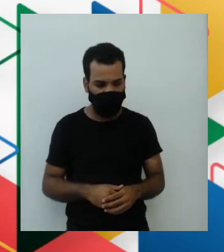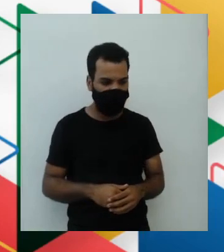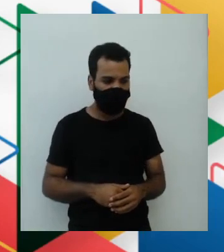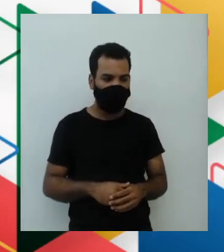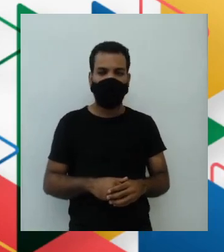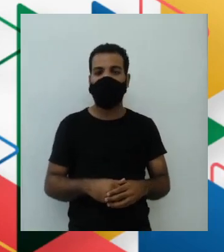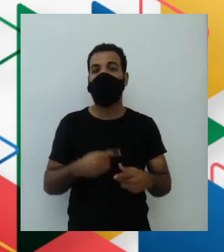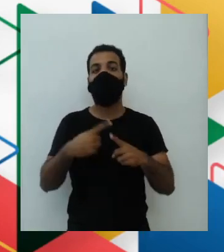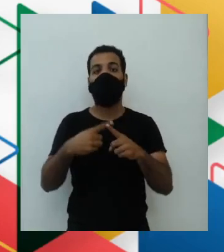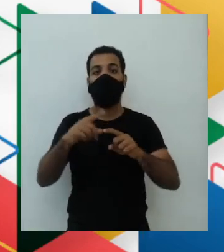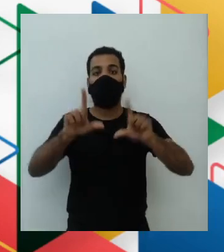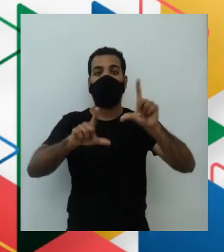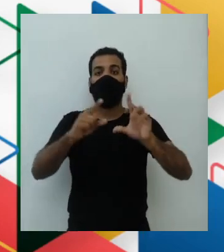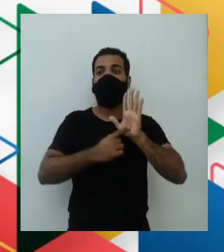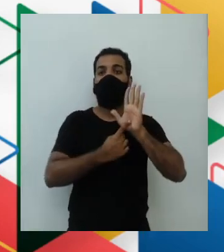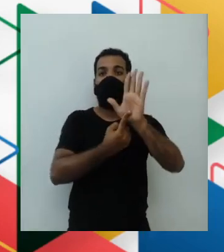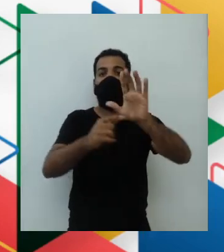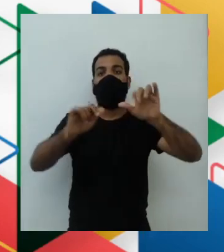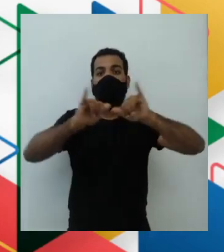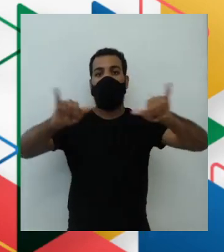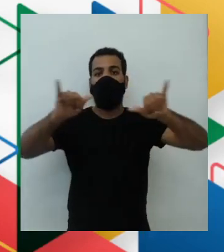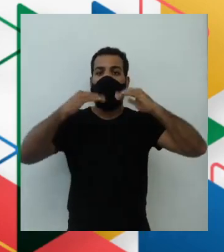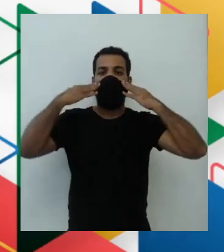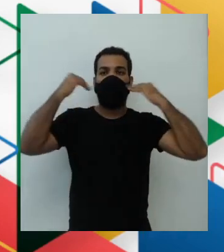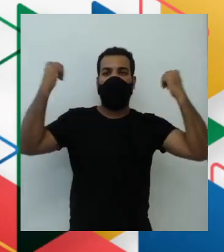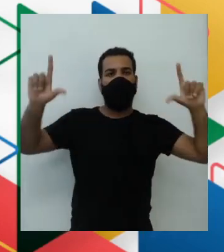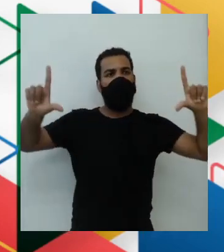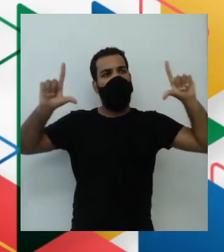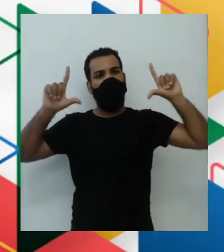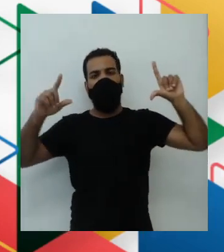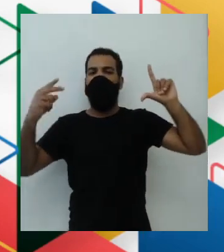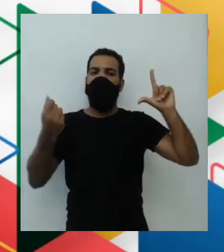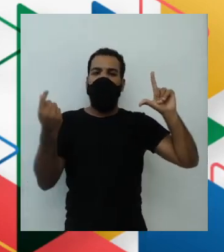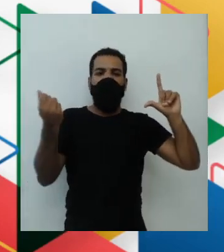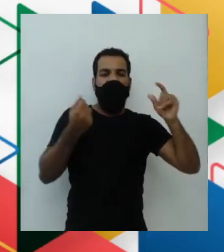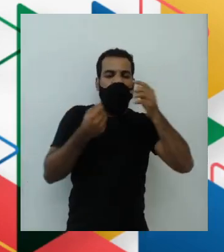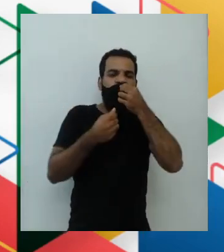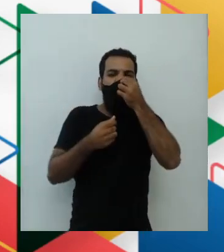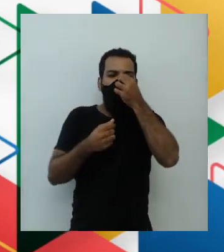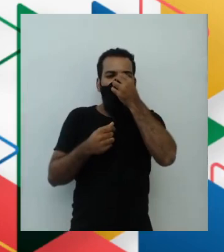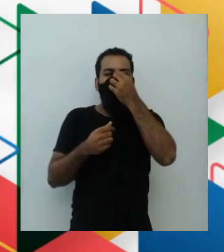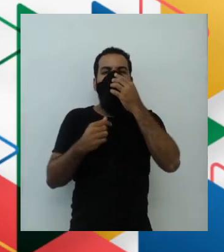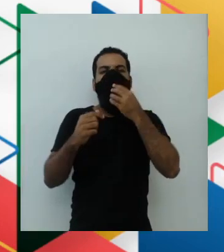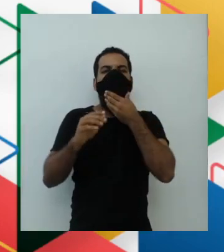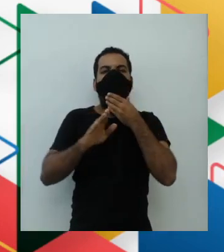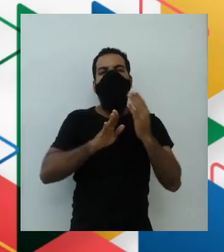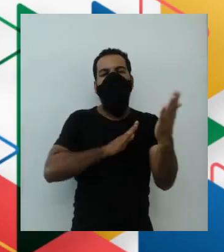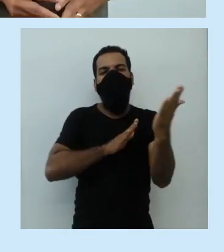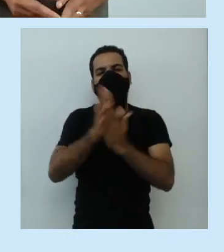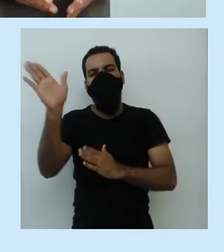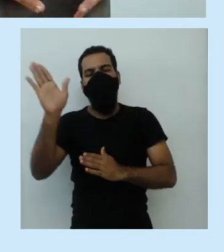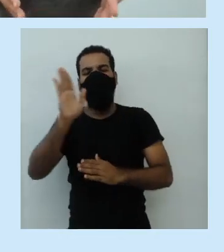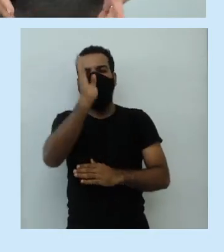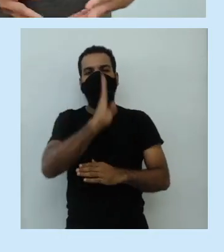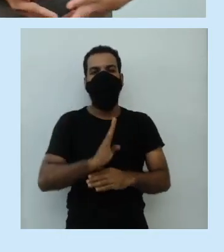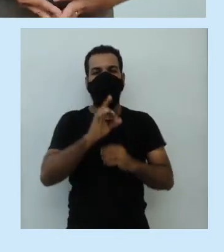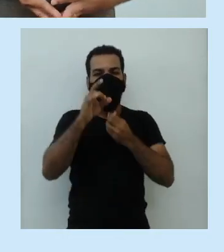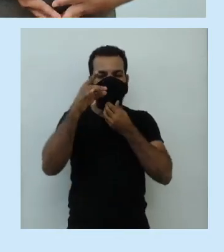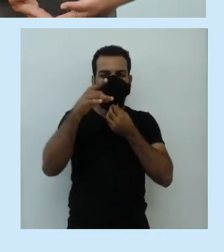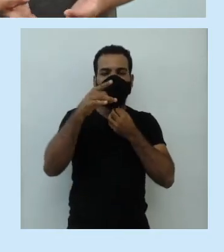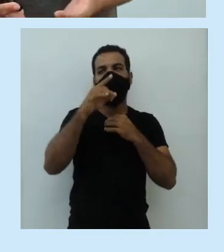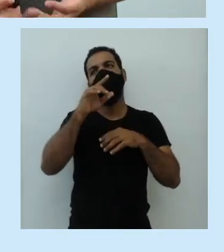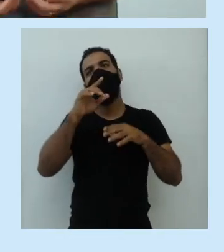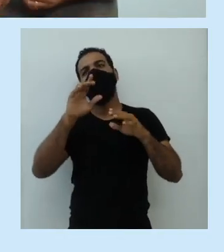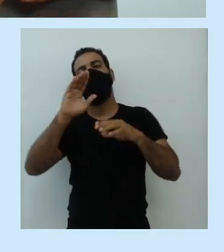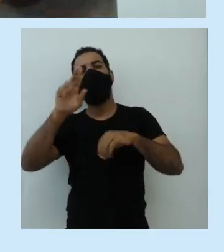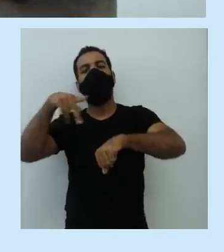da mídia, por causa da fama, devido a dinheiro, morar fora do Brasil. Tudo isso aí são atrativos